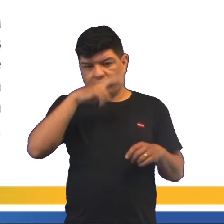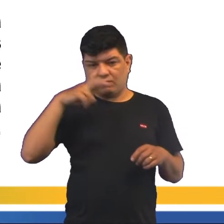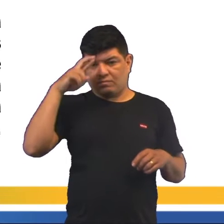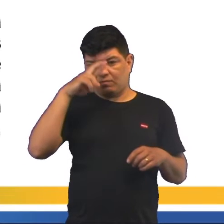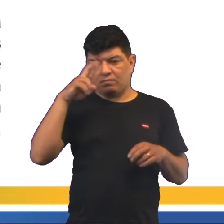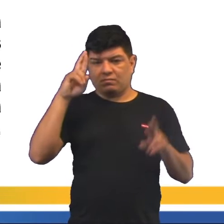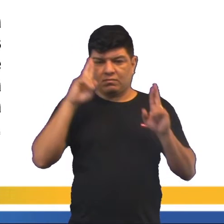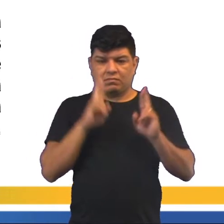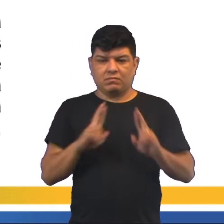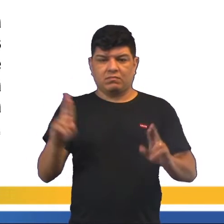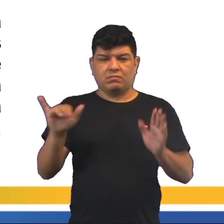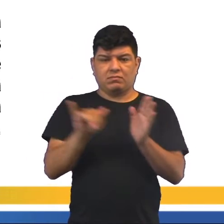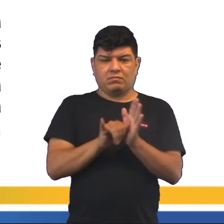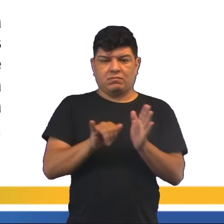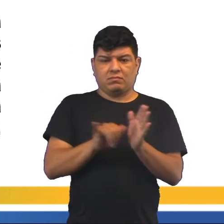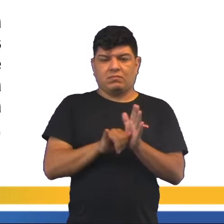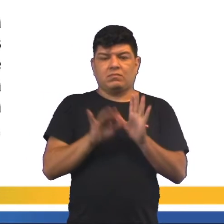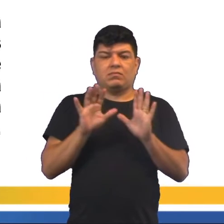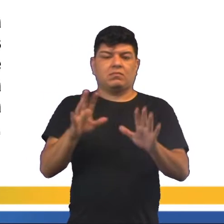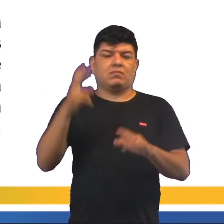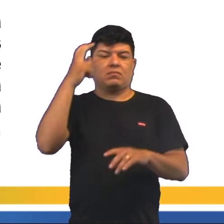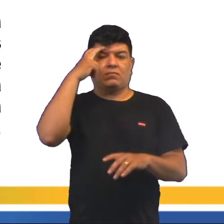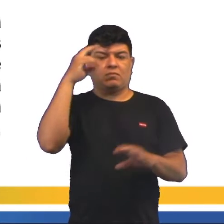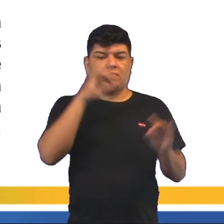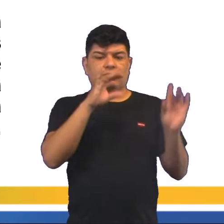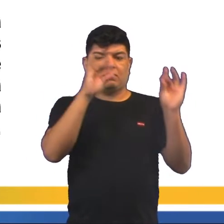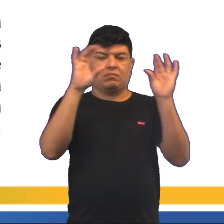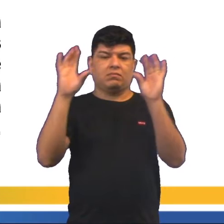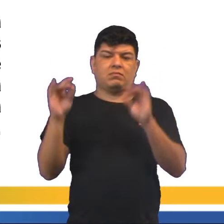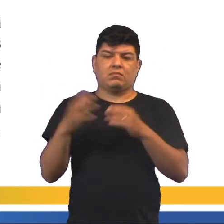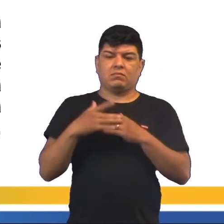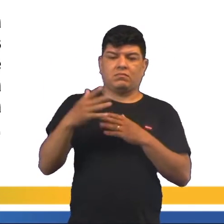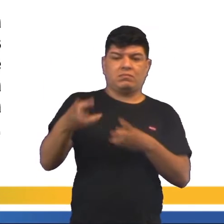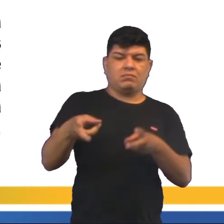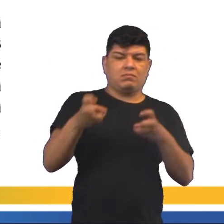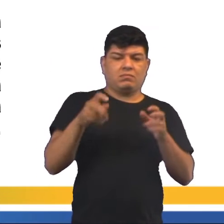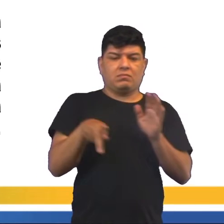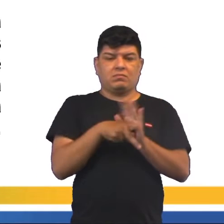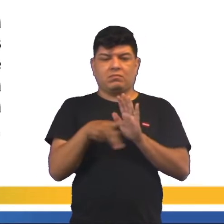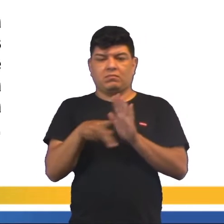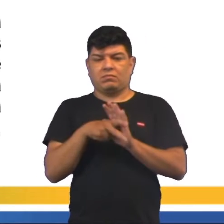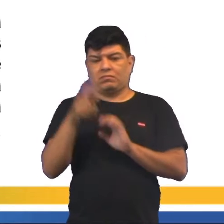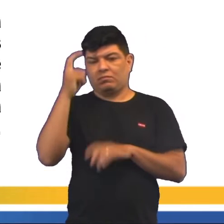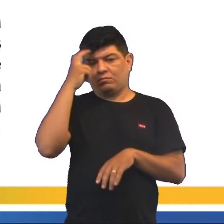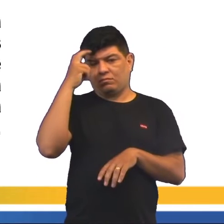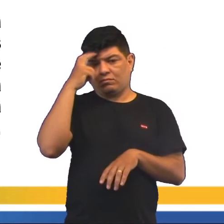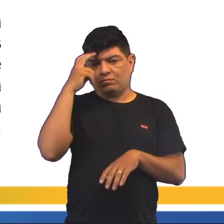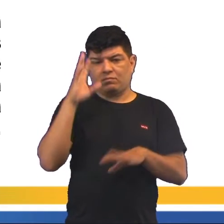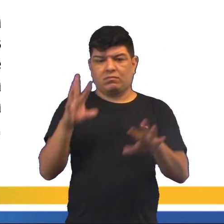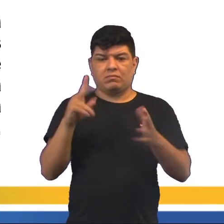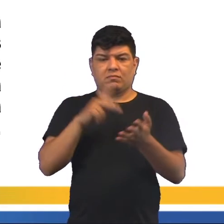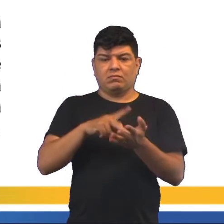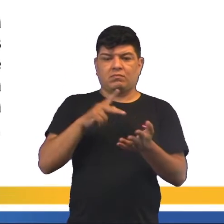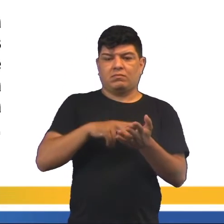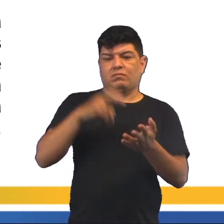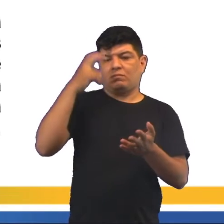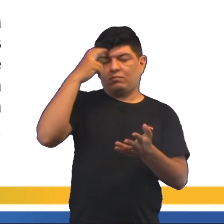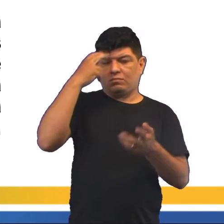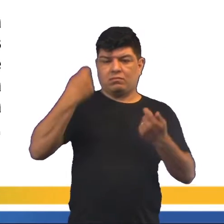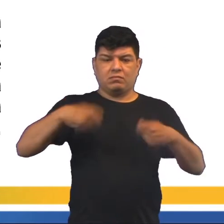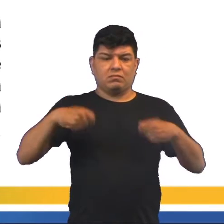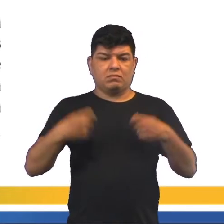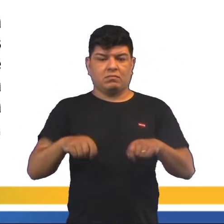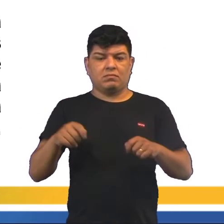uma cultura devem ser observados respeitando a identidade daquela cultura específica e não partindo de uma noção própria da sua